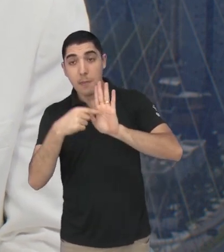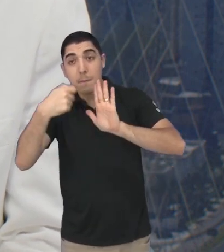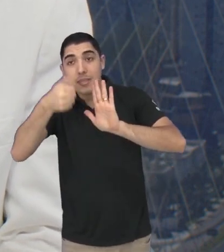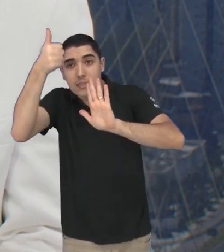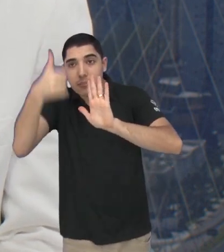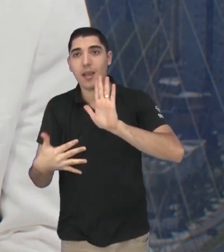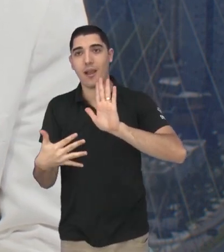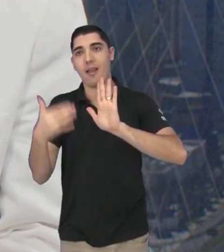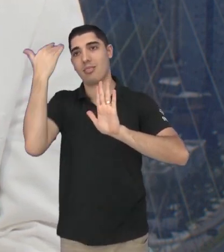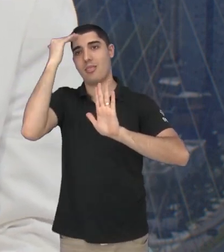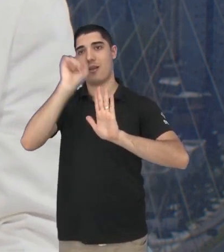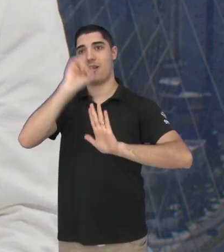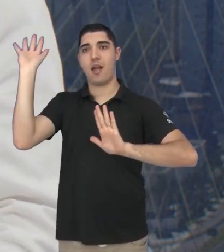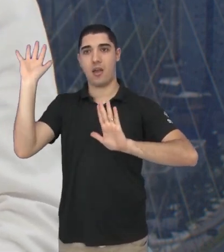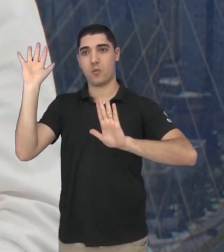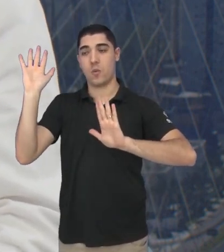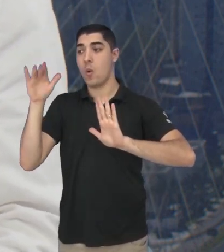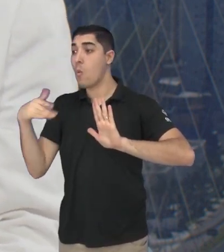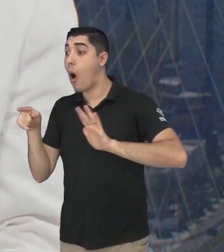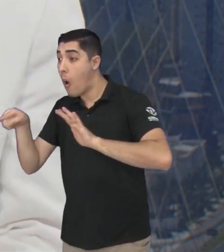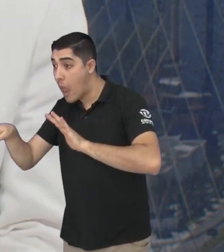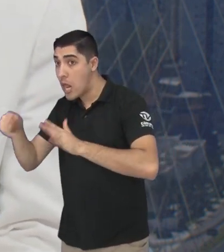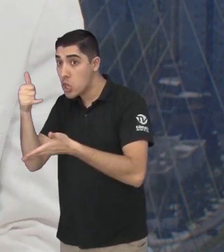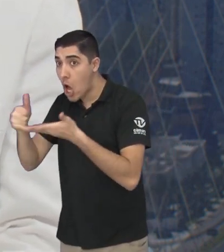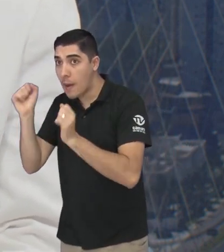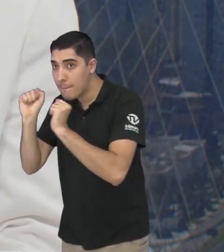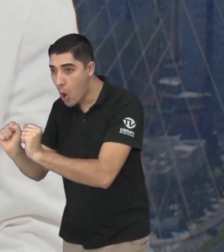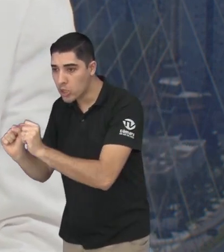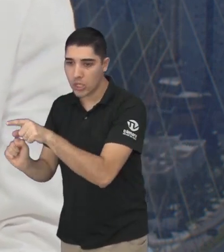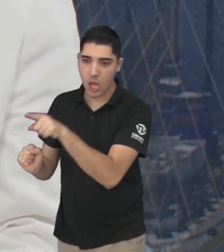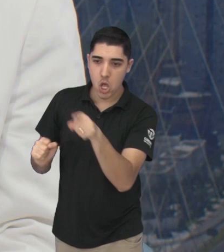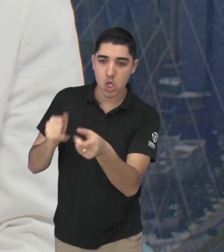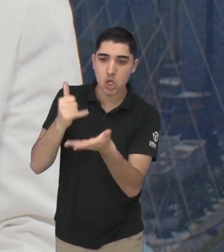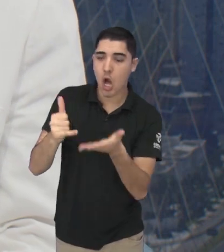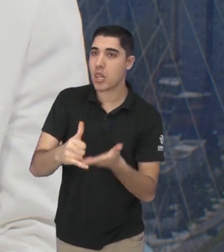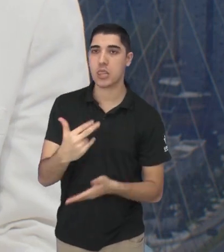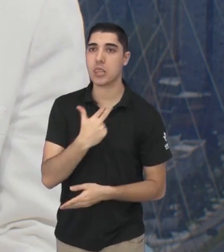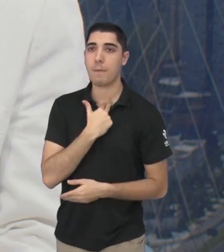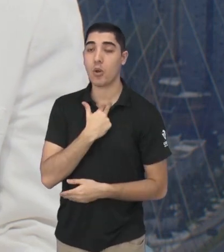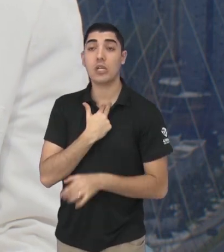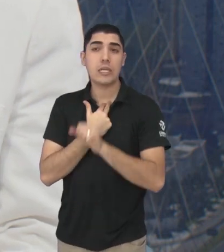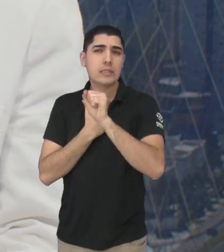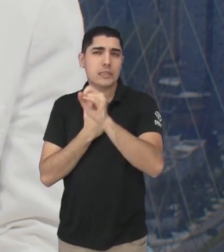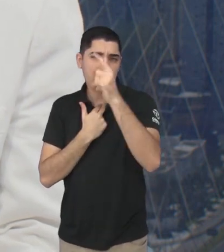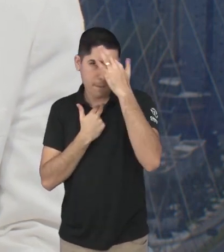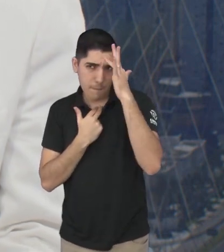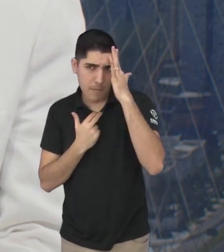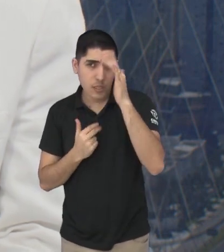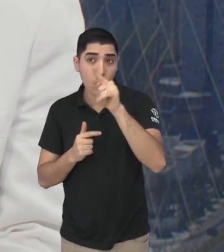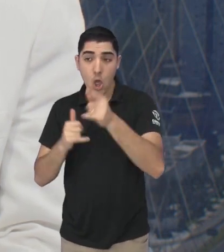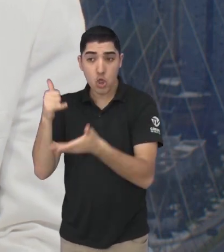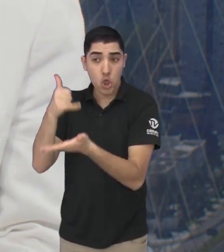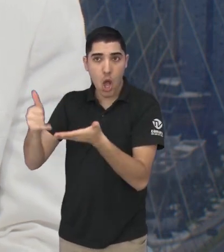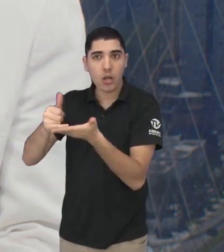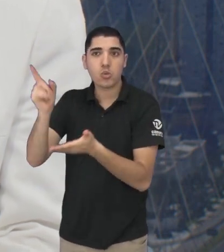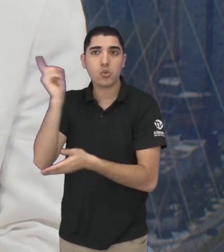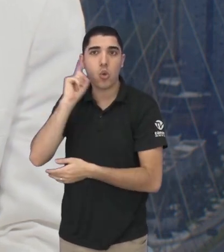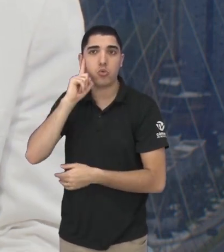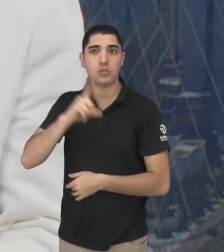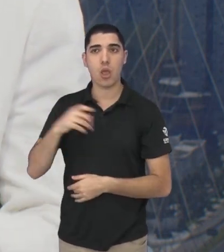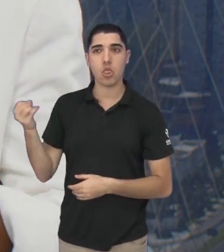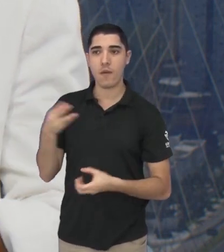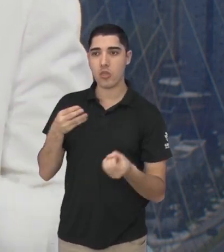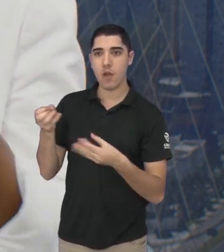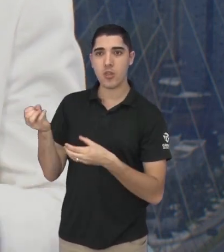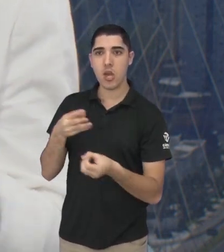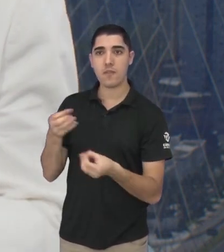tudo isso. Então, se caminha ainda com essas questões, porque a droga, se você perceber, cada dia é um fato novo.